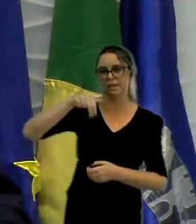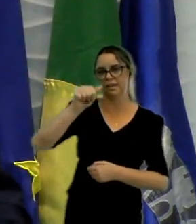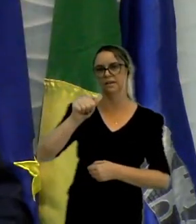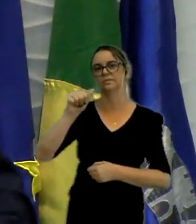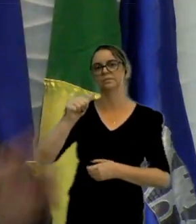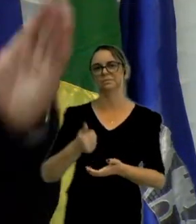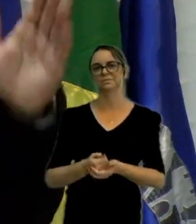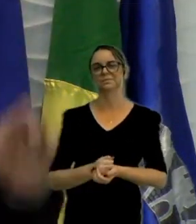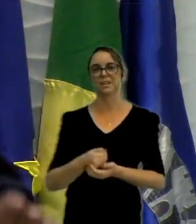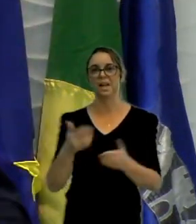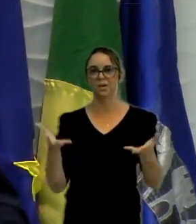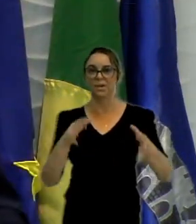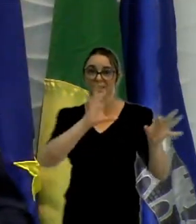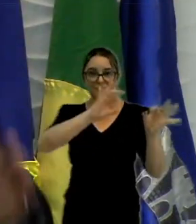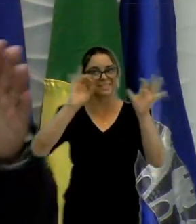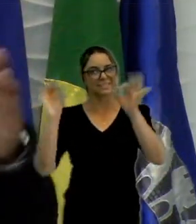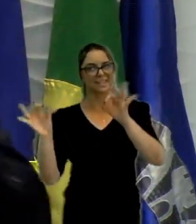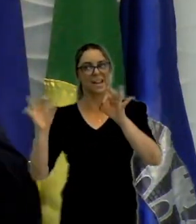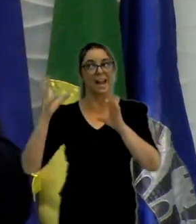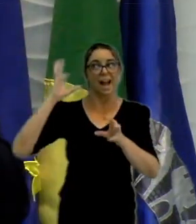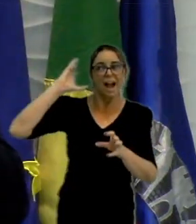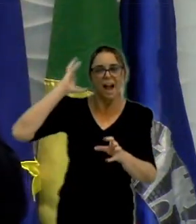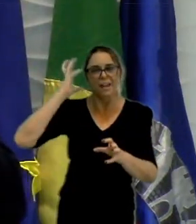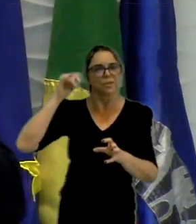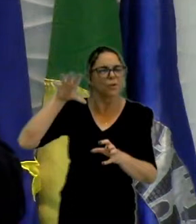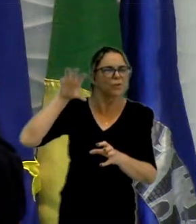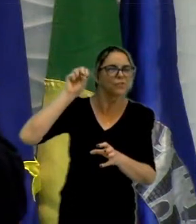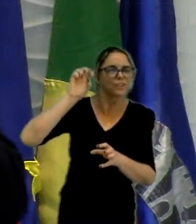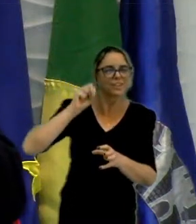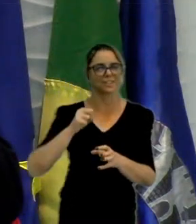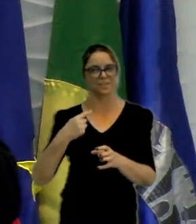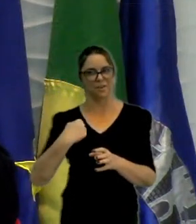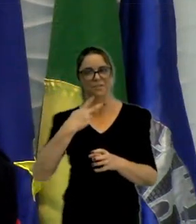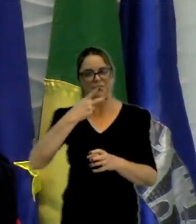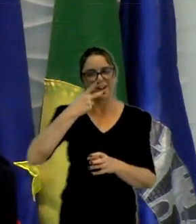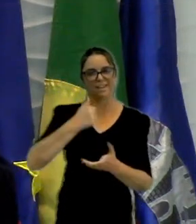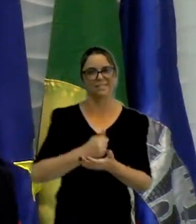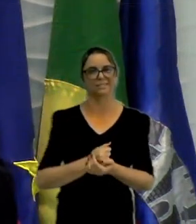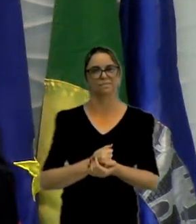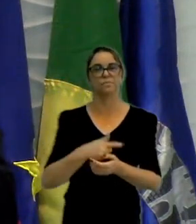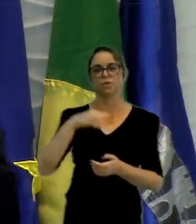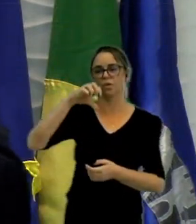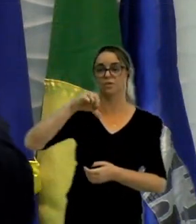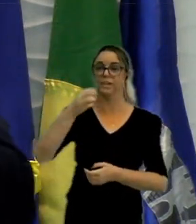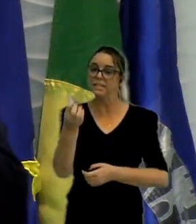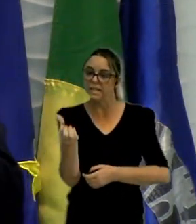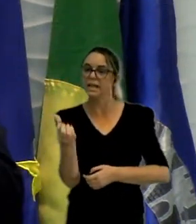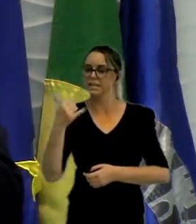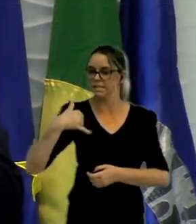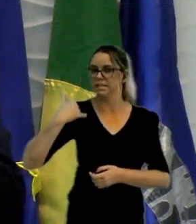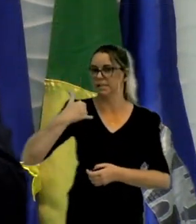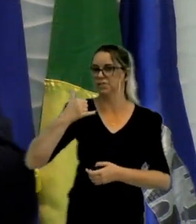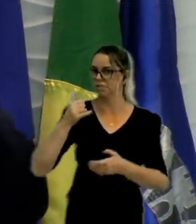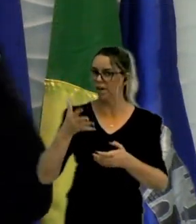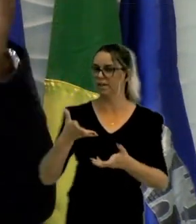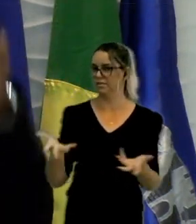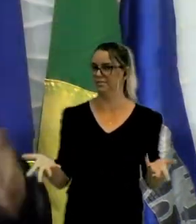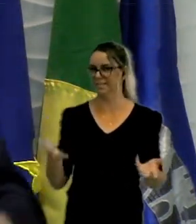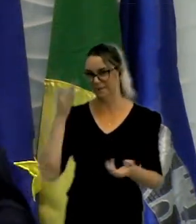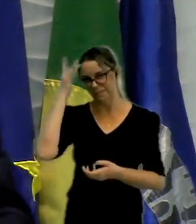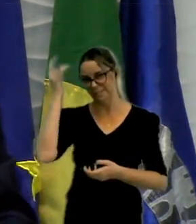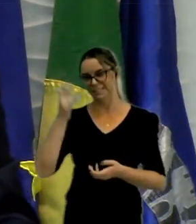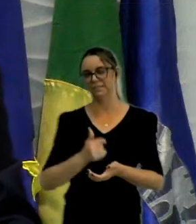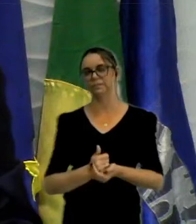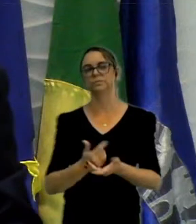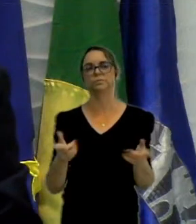agora, né? Tony lá está com o Raidinho, amanhã ela está fazendo 96 anos. E também os da semana, né? Na